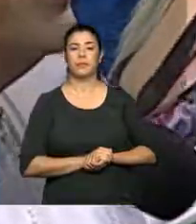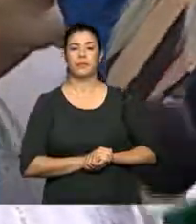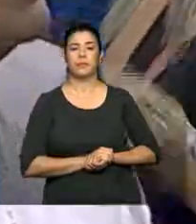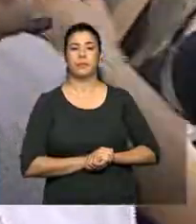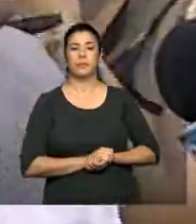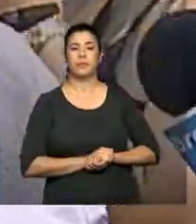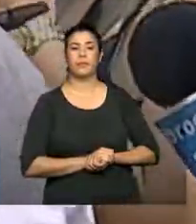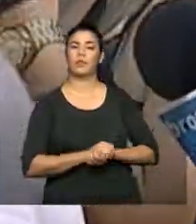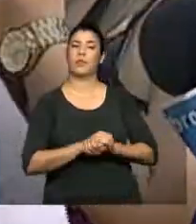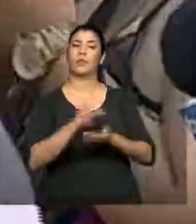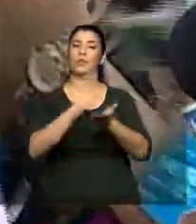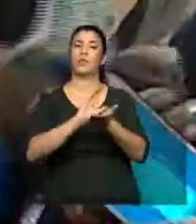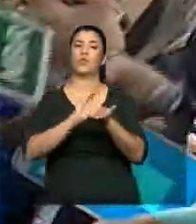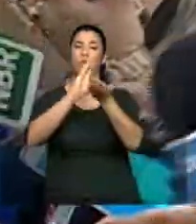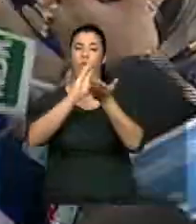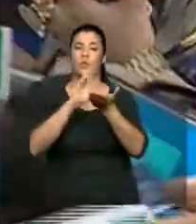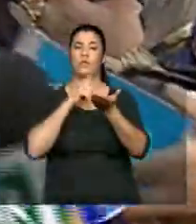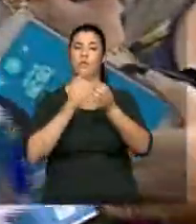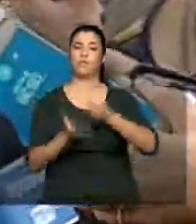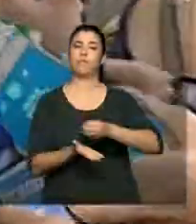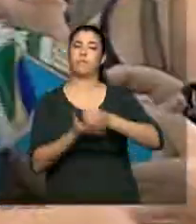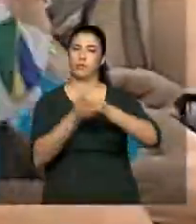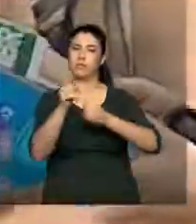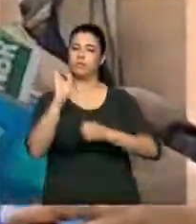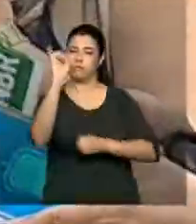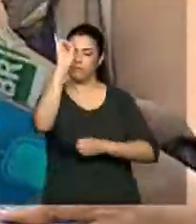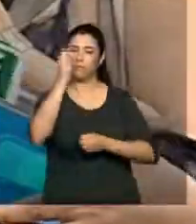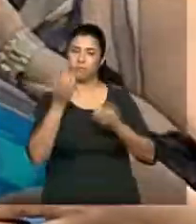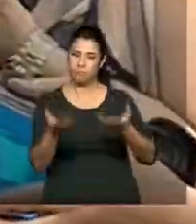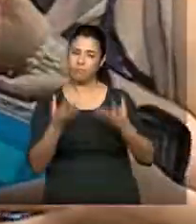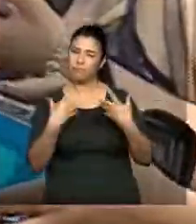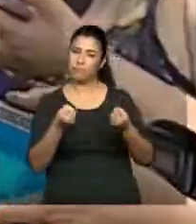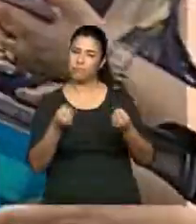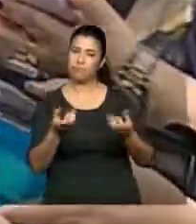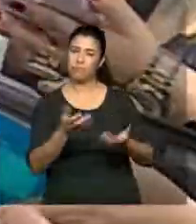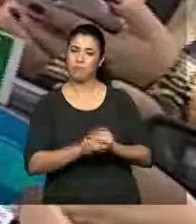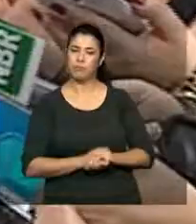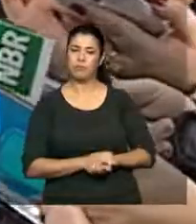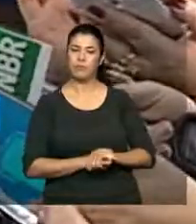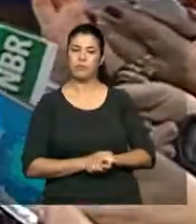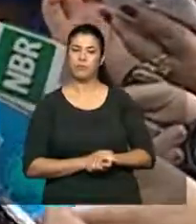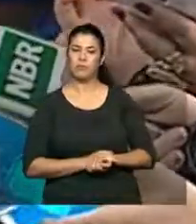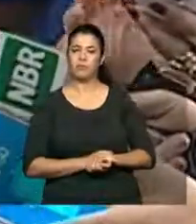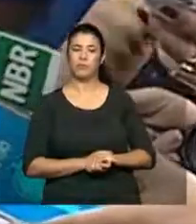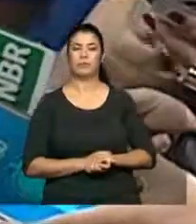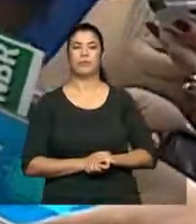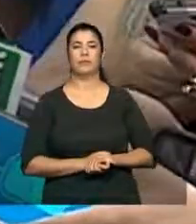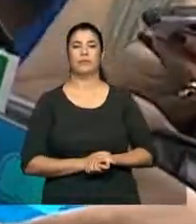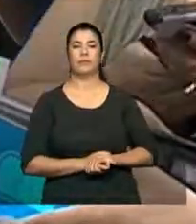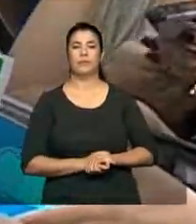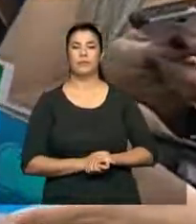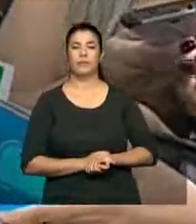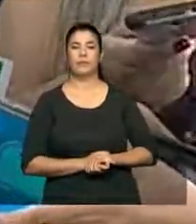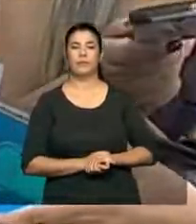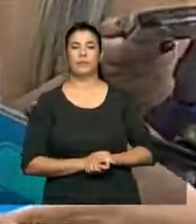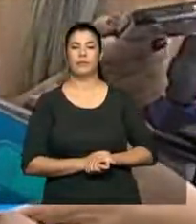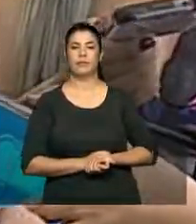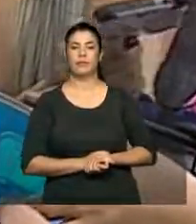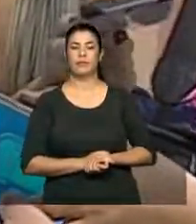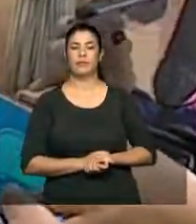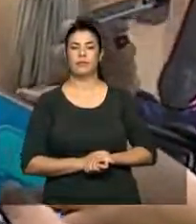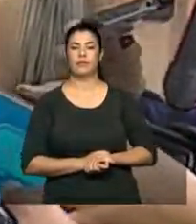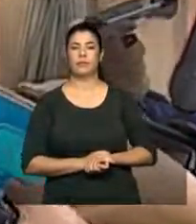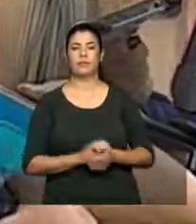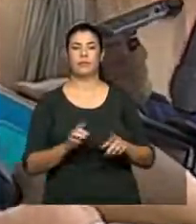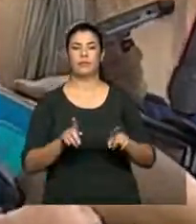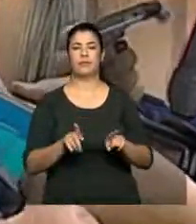Dos conselheiros que só vão dar primeira. Ah, tá. Tá bom, essa é uma coisa importante. Sim. Vamos lá. E é da minha prerrogativa. A primeira vez que vai ser